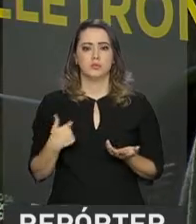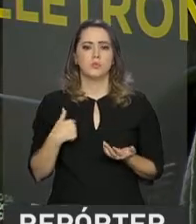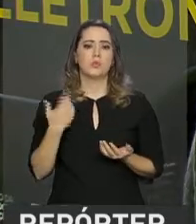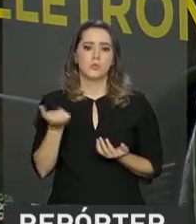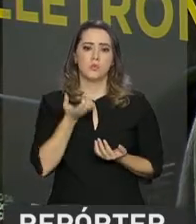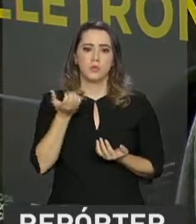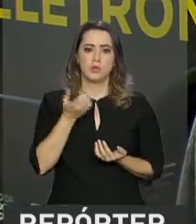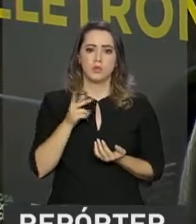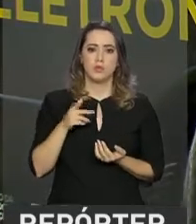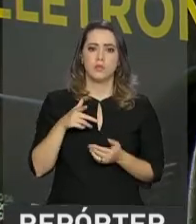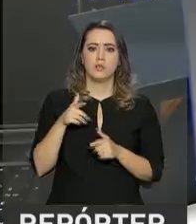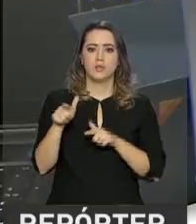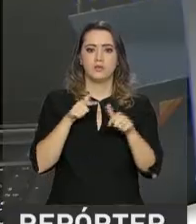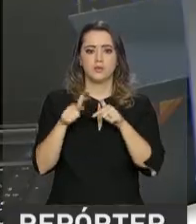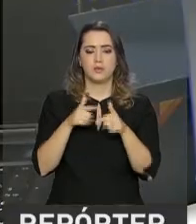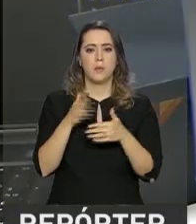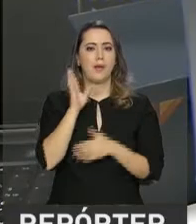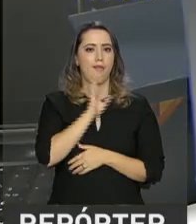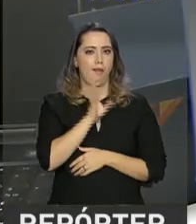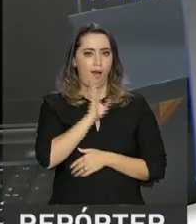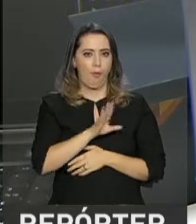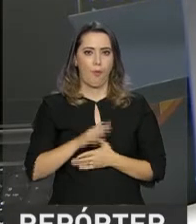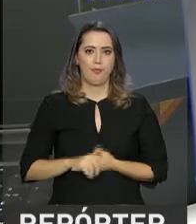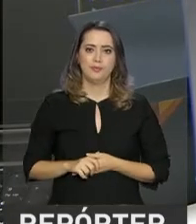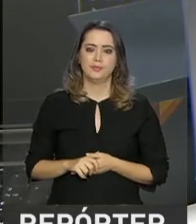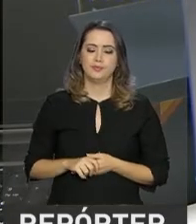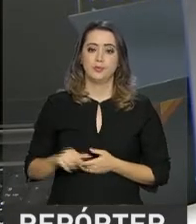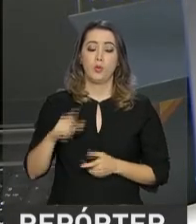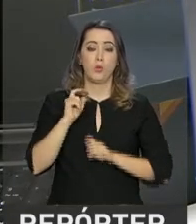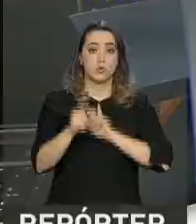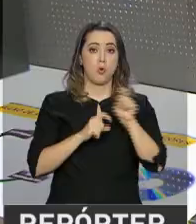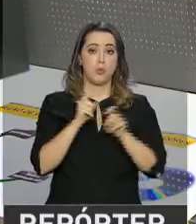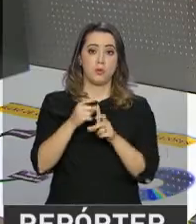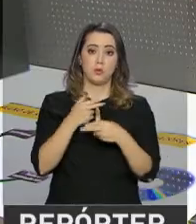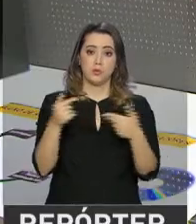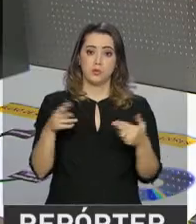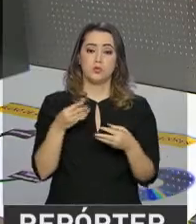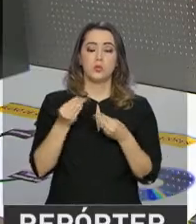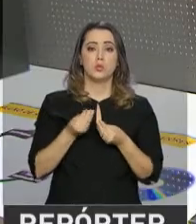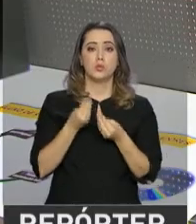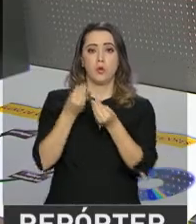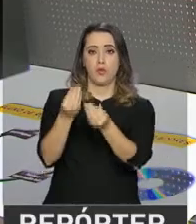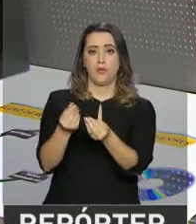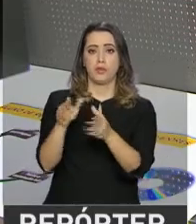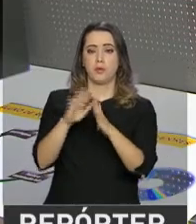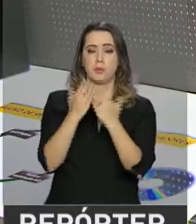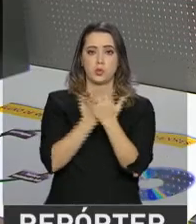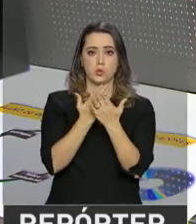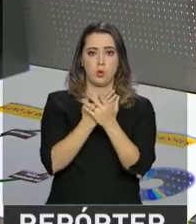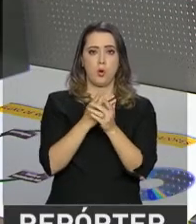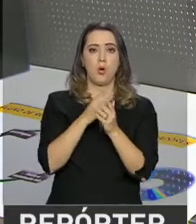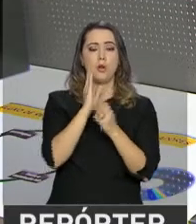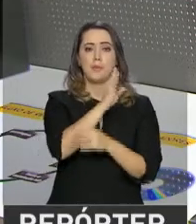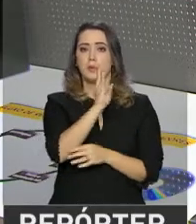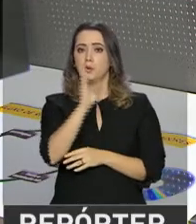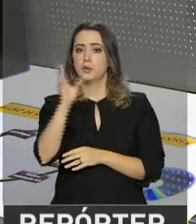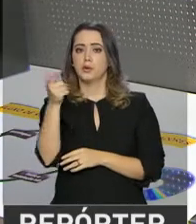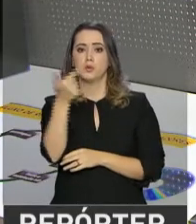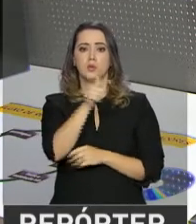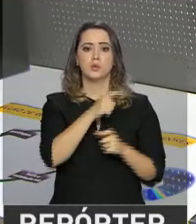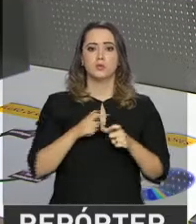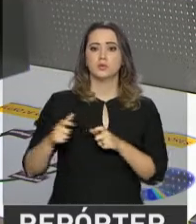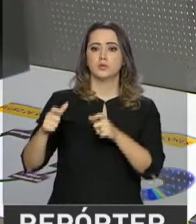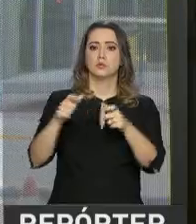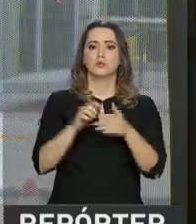quero ter um filho os computadores e materiais recuperados são encaminhados para escolas bibliotecas e outras